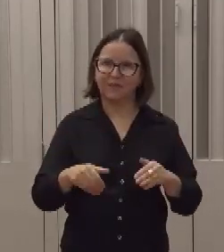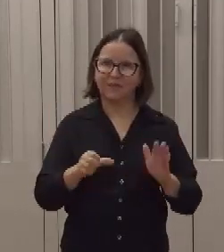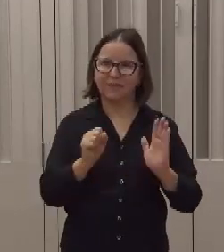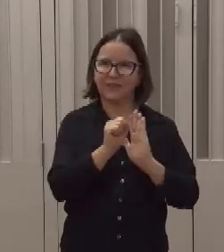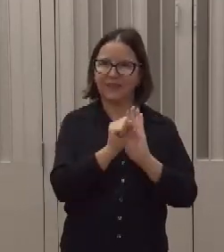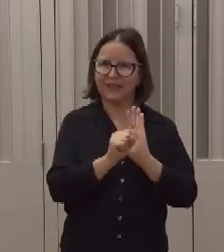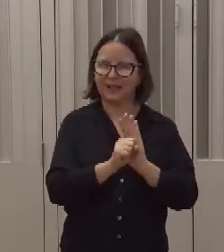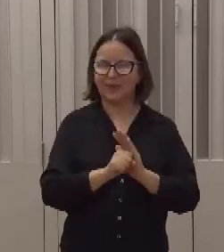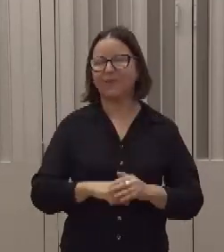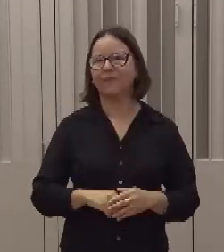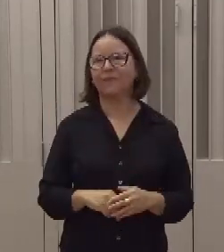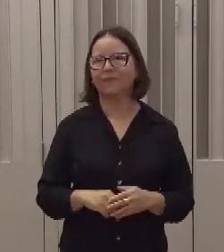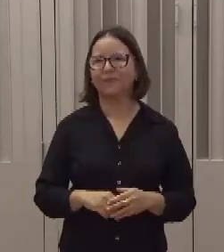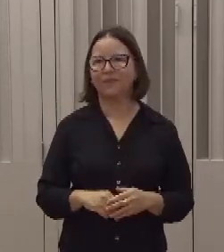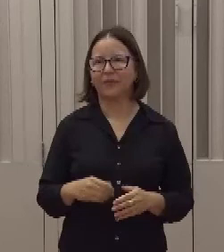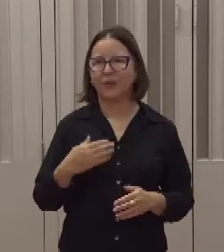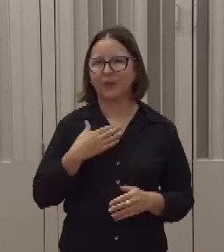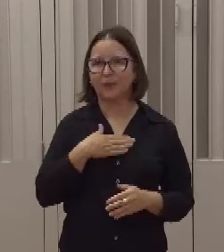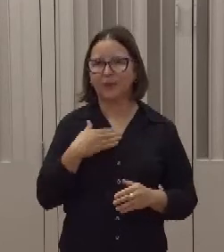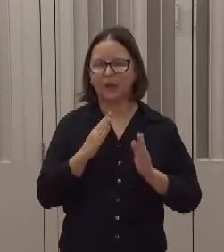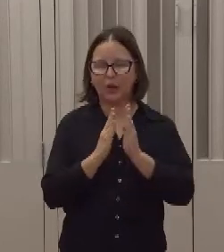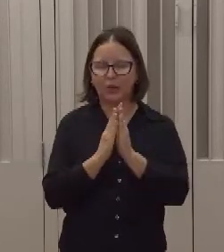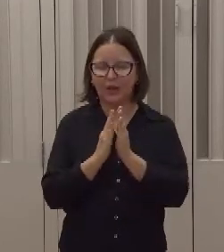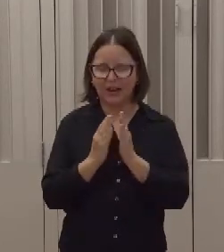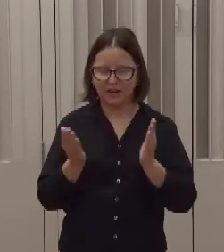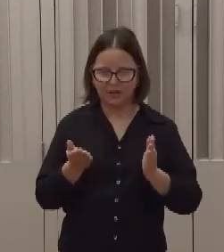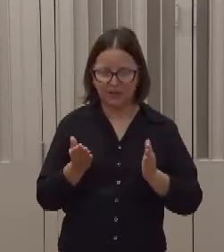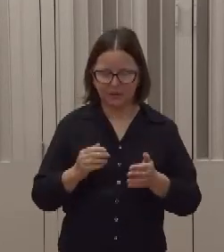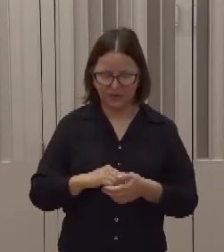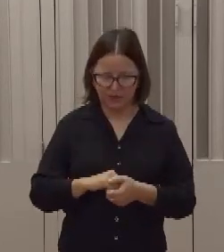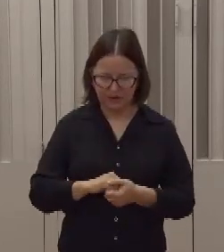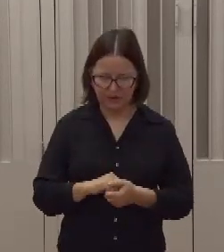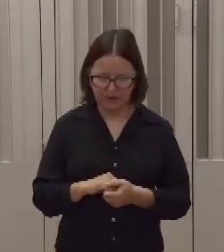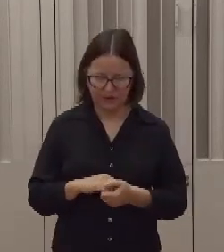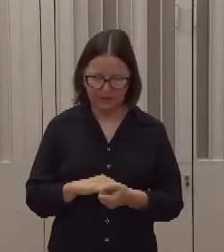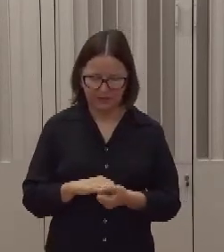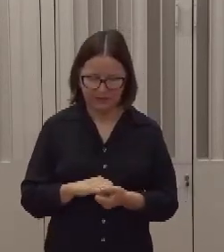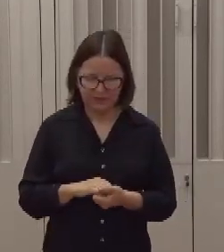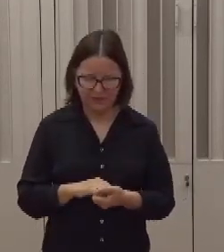Eu gostaria de fazer um breve momento de oração com vocês, meus irmãos.